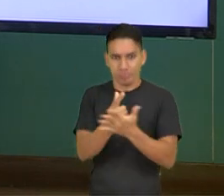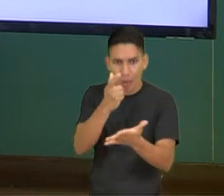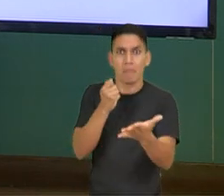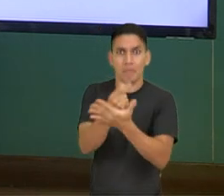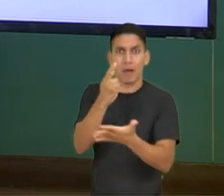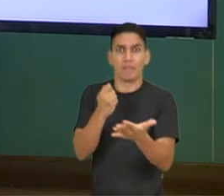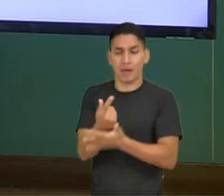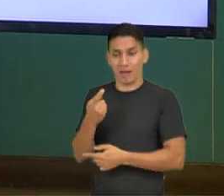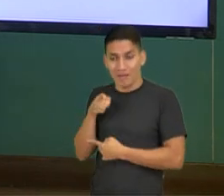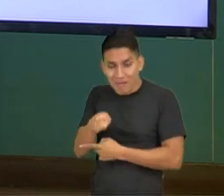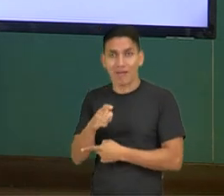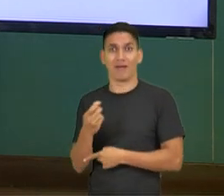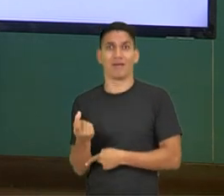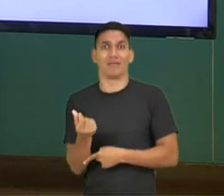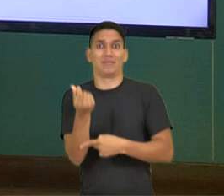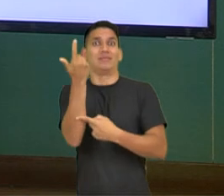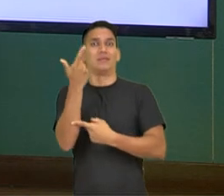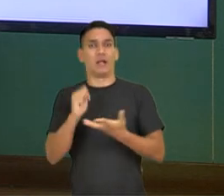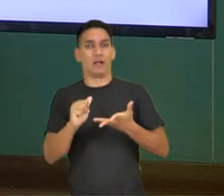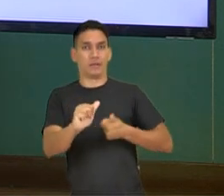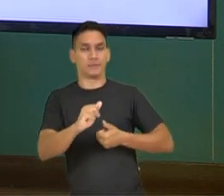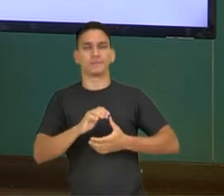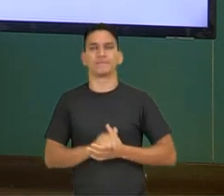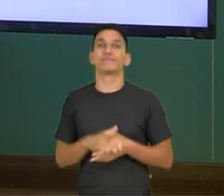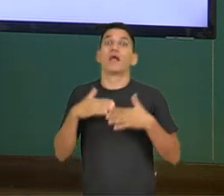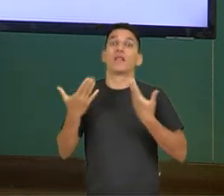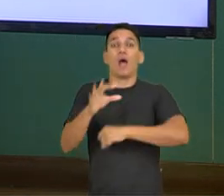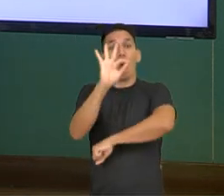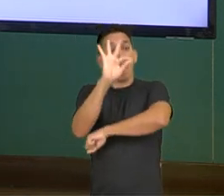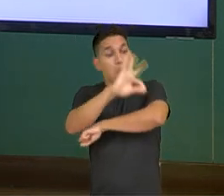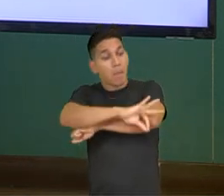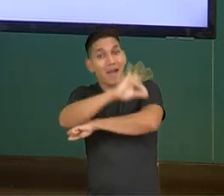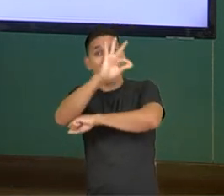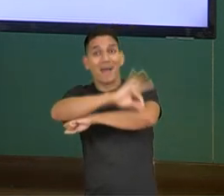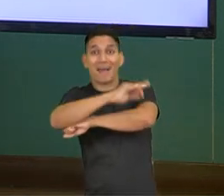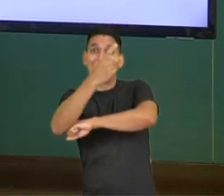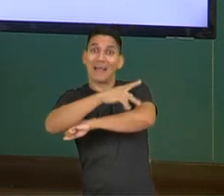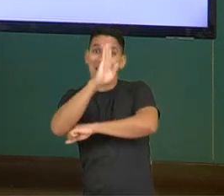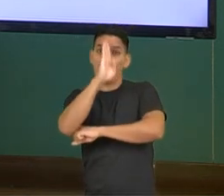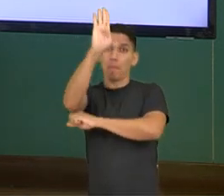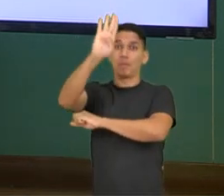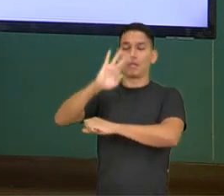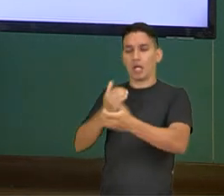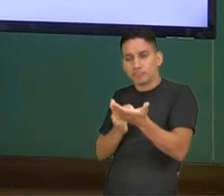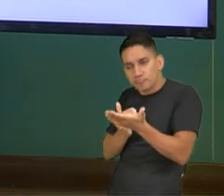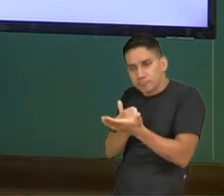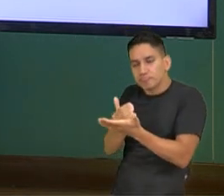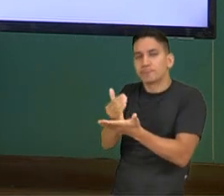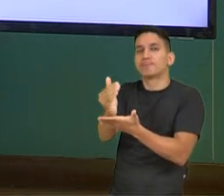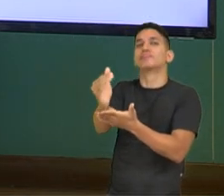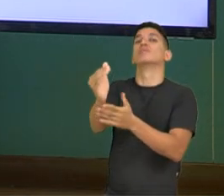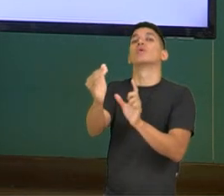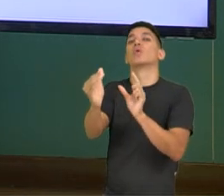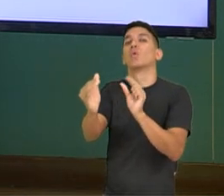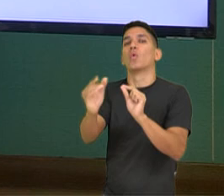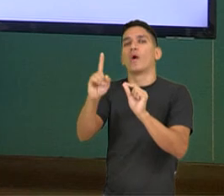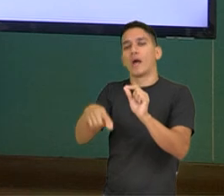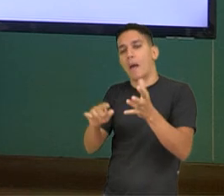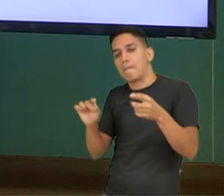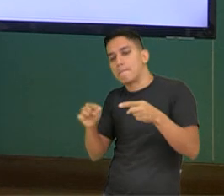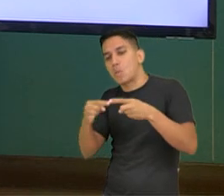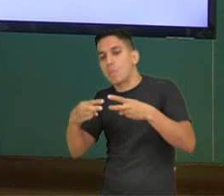a esta substância. Bom, o petróleo é a principal fonte de origem para esses